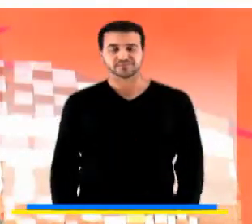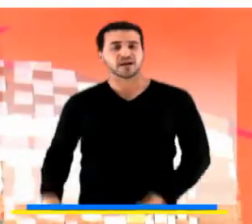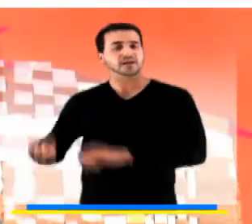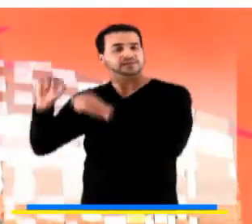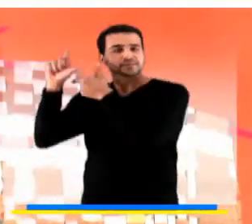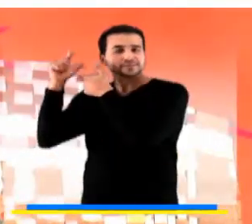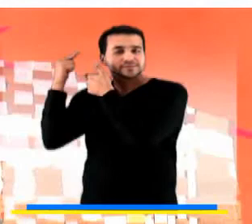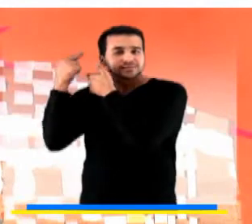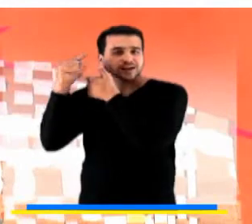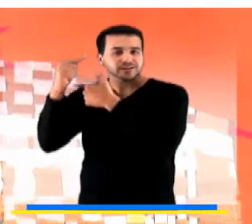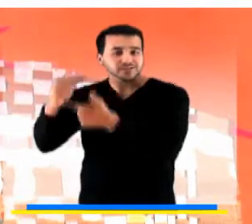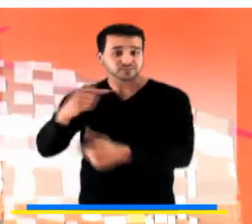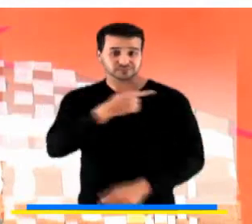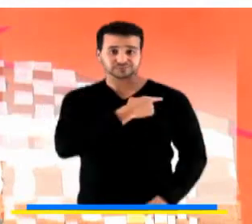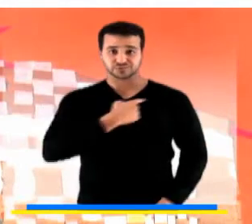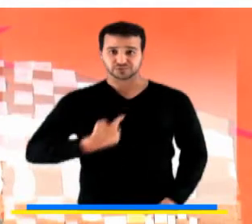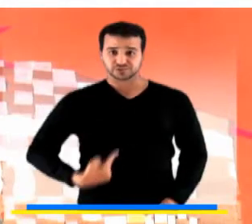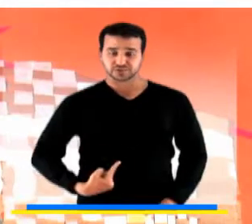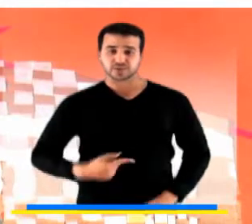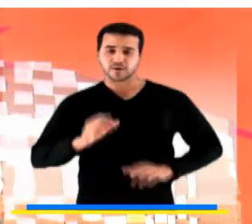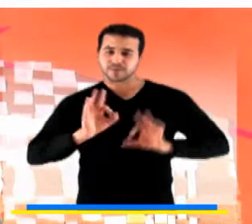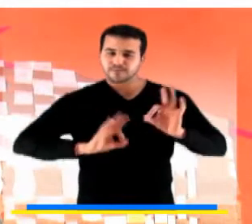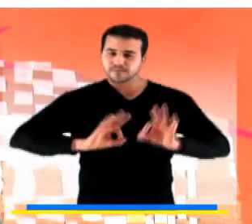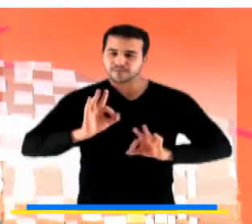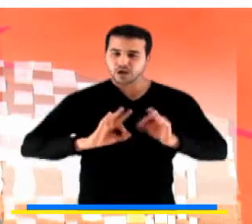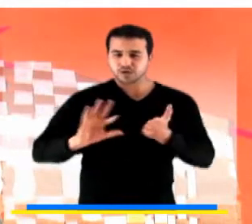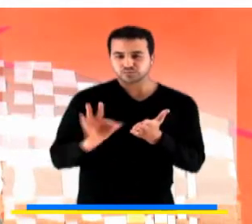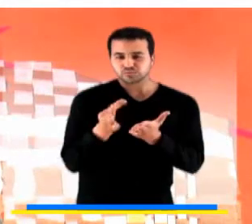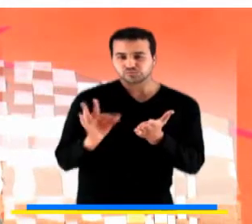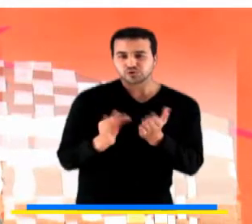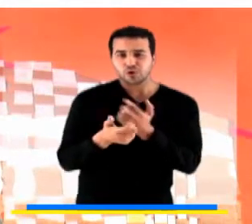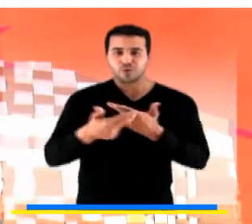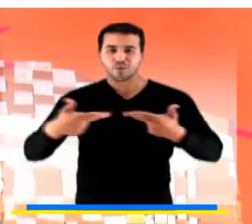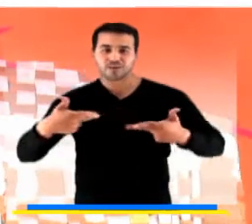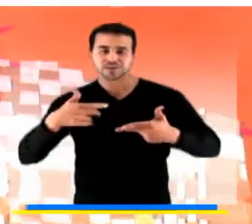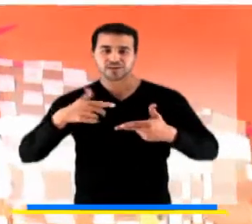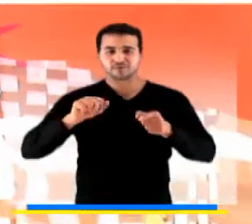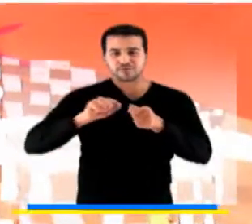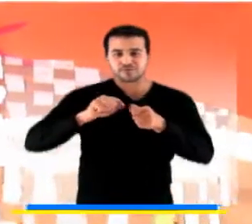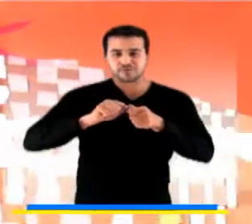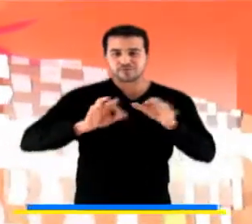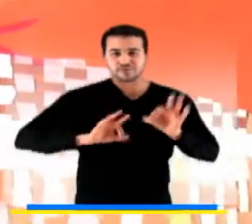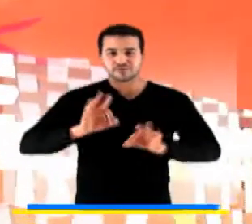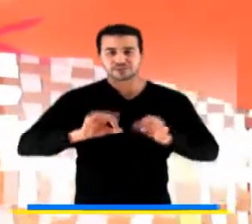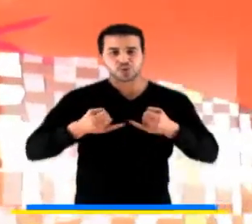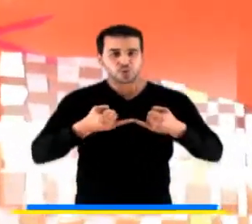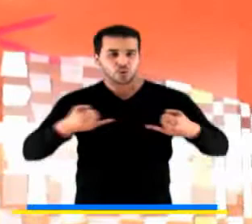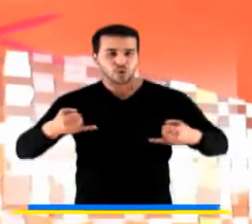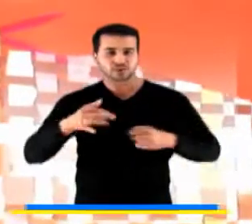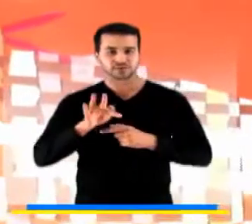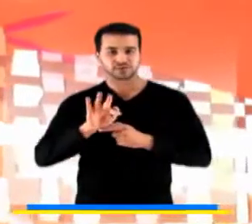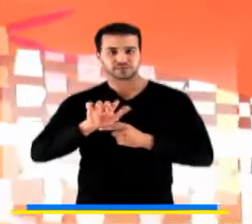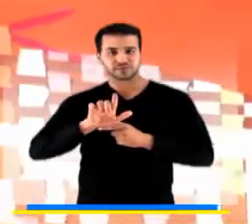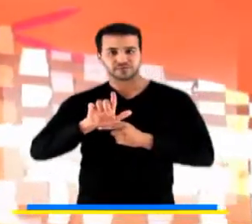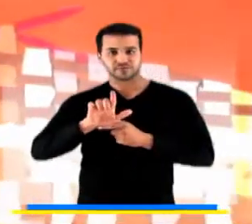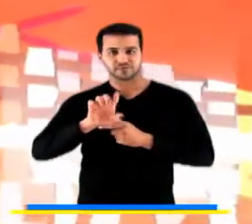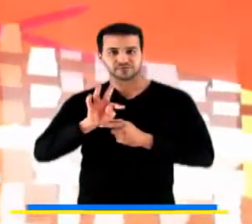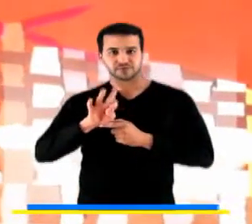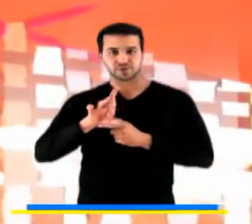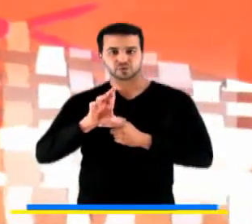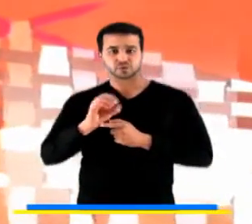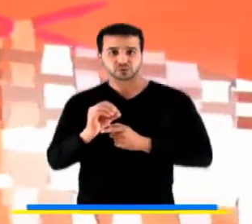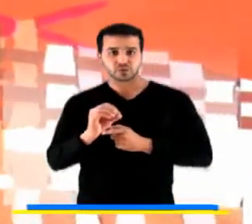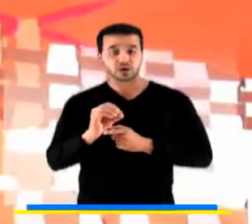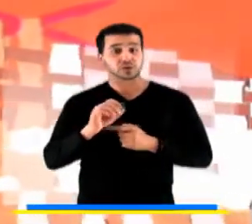A tradição dos chineses na arte da tecelagem, da fabricação de cordas e de feltro mostrou que